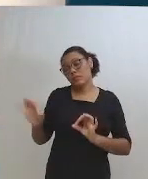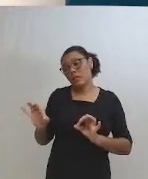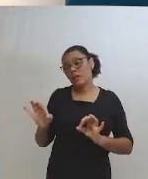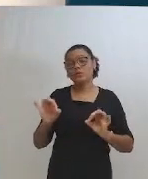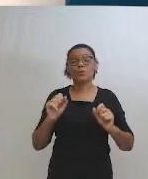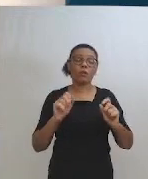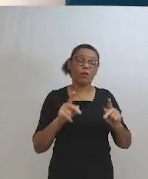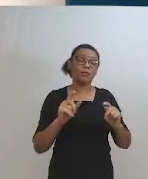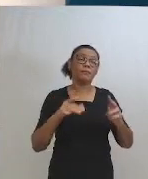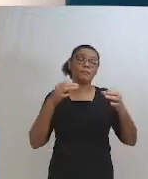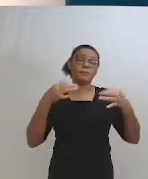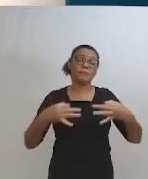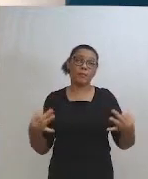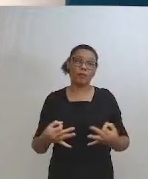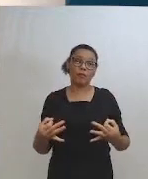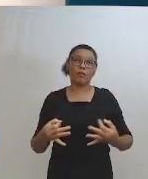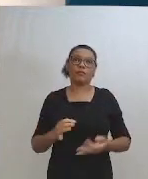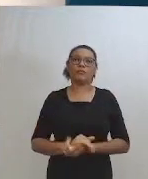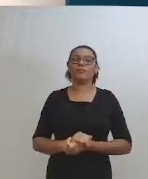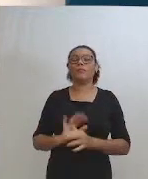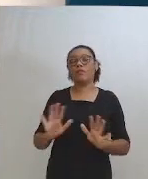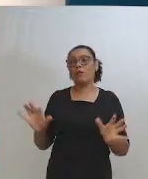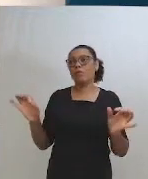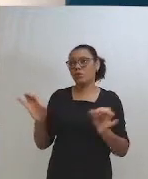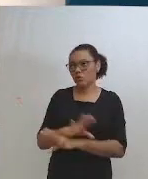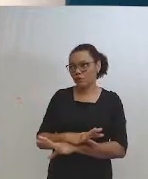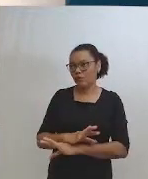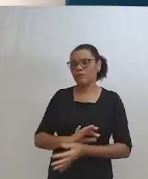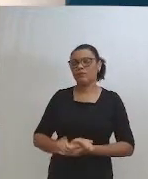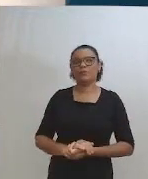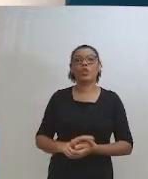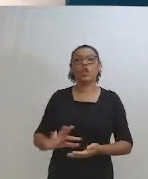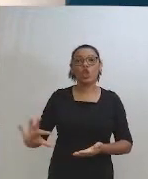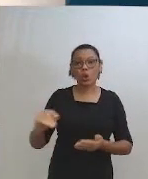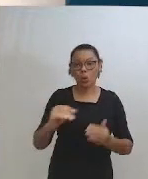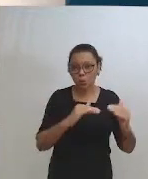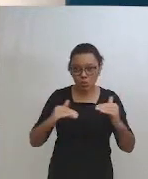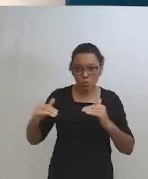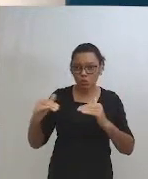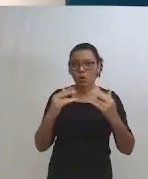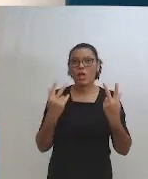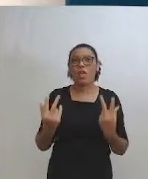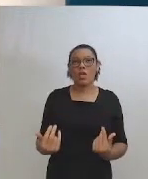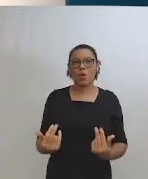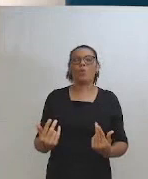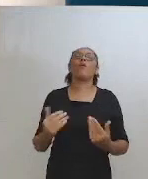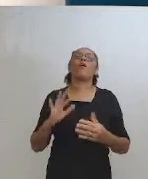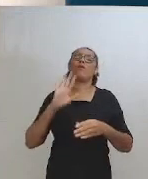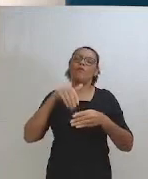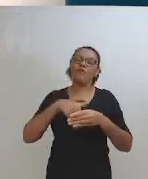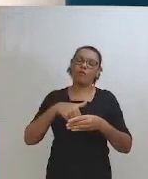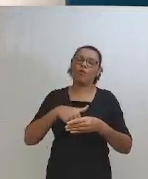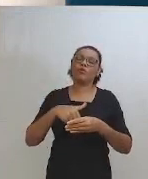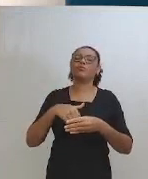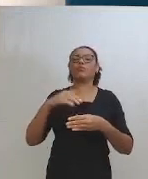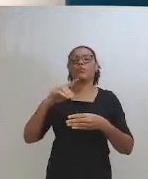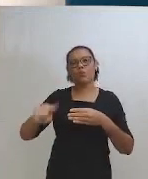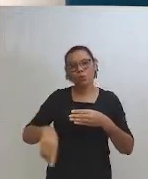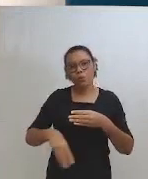Tá bom. Então, fica assim resolvido e deliberado por unanimidade nos termos do voto do relator, com os esclarecimentos que serão